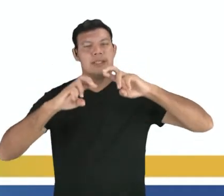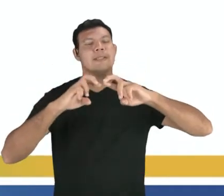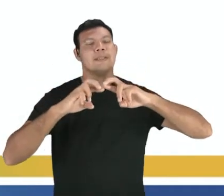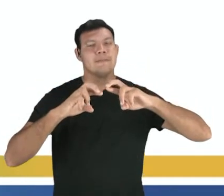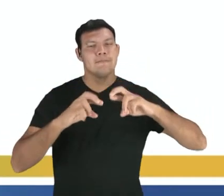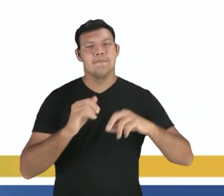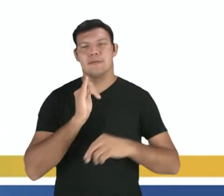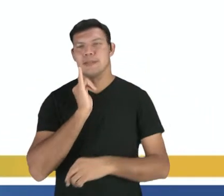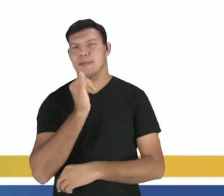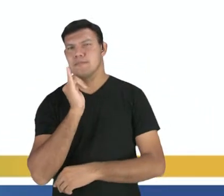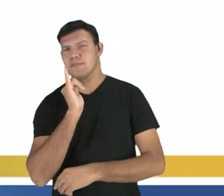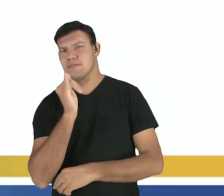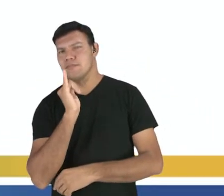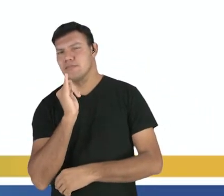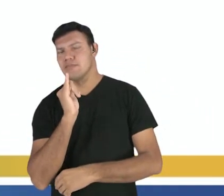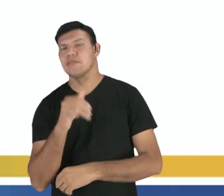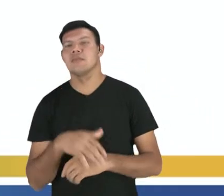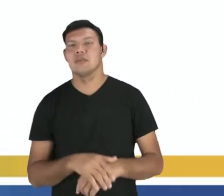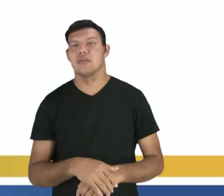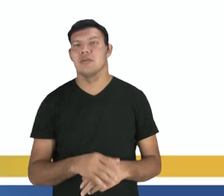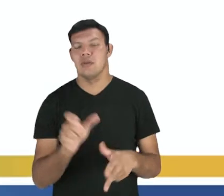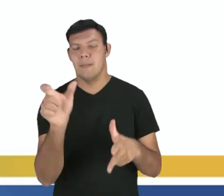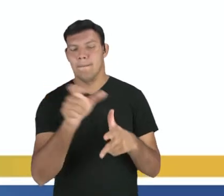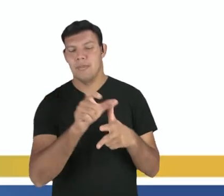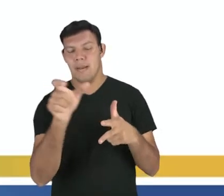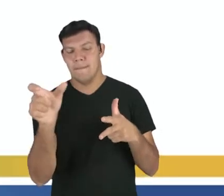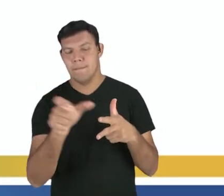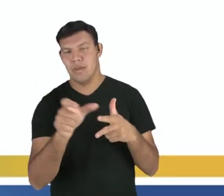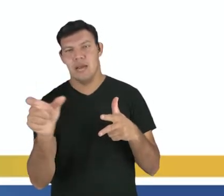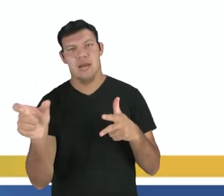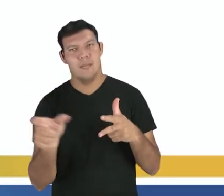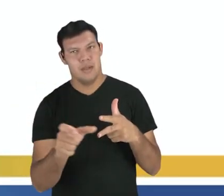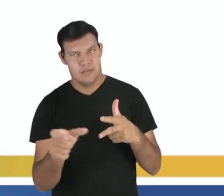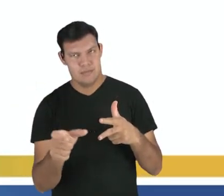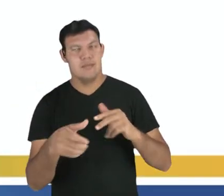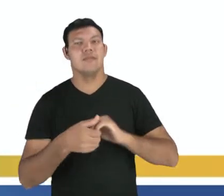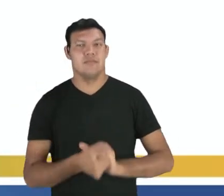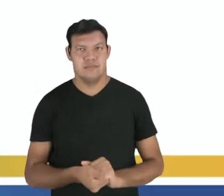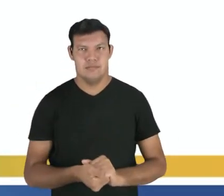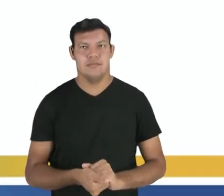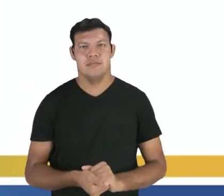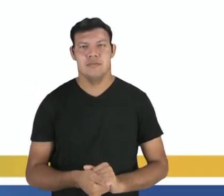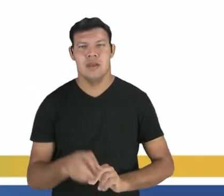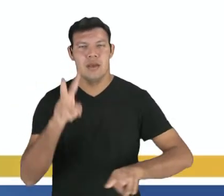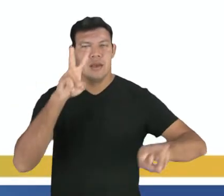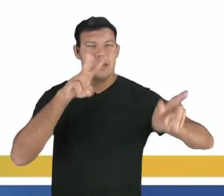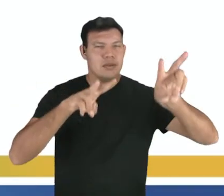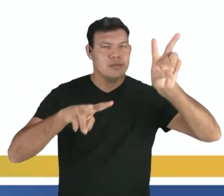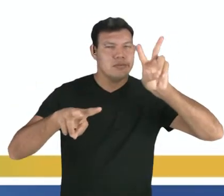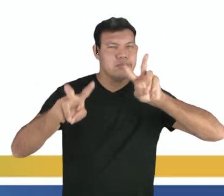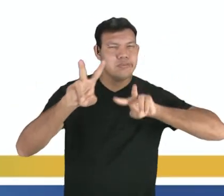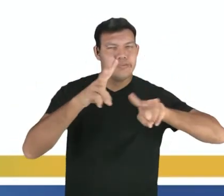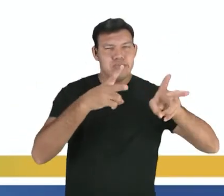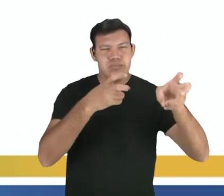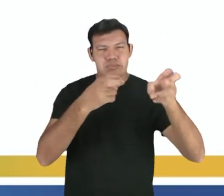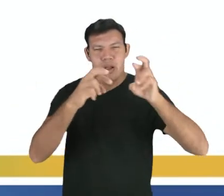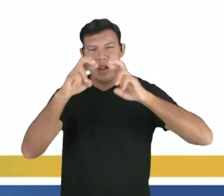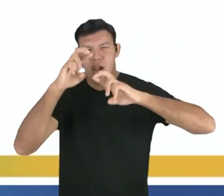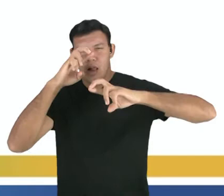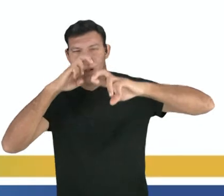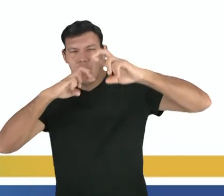ele não participa da história ele está narrando em terceira pessoa aquilo que ele vê aquilo que ele